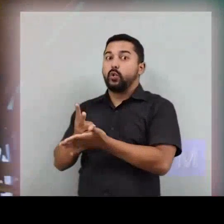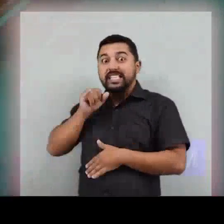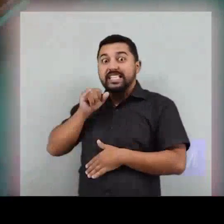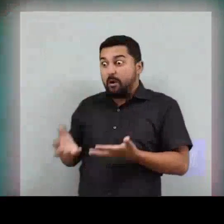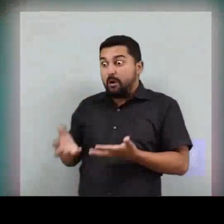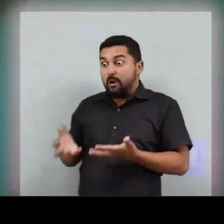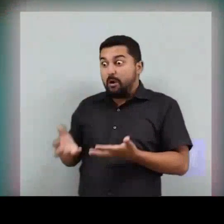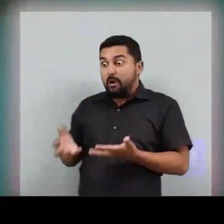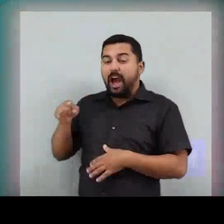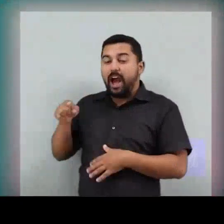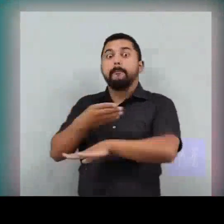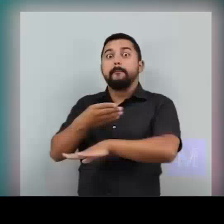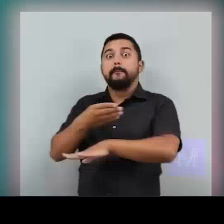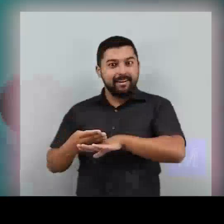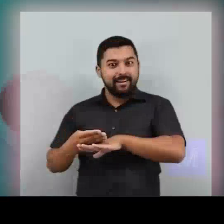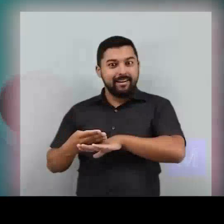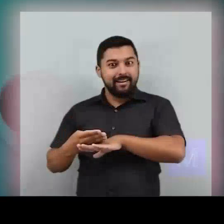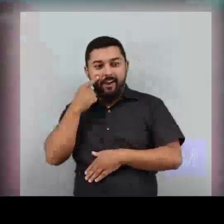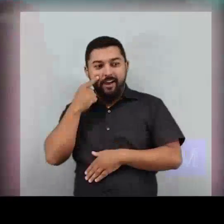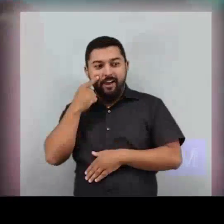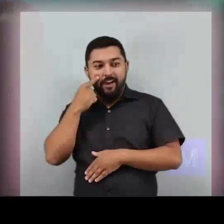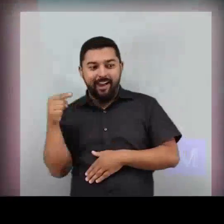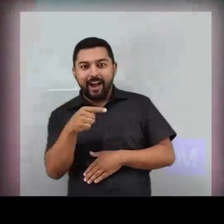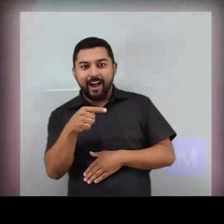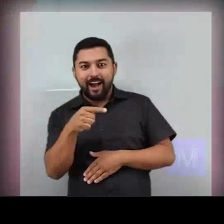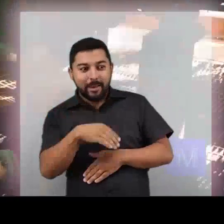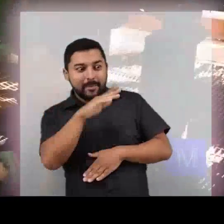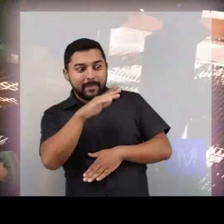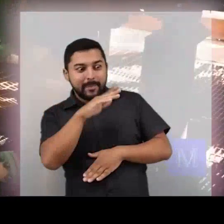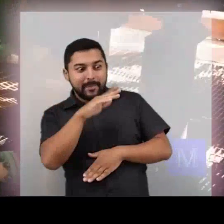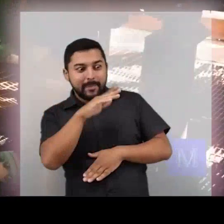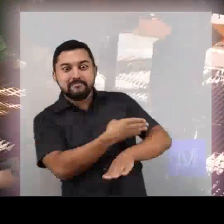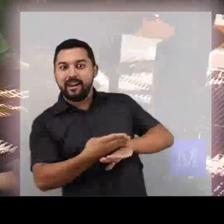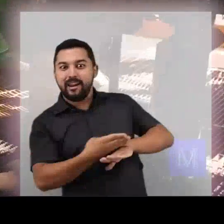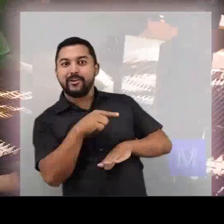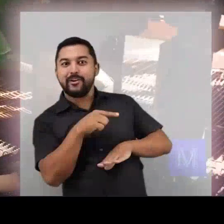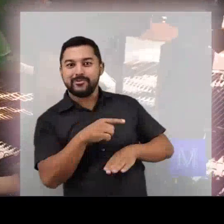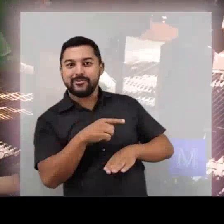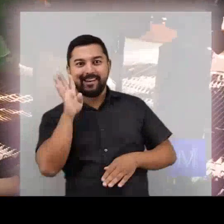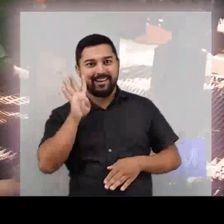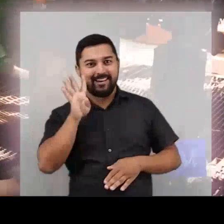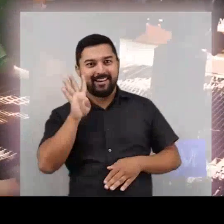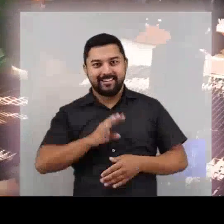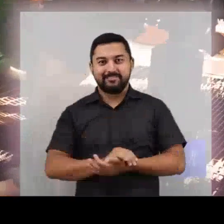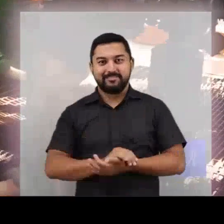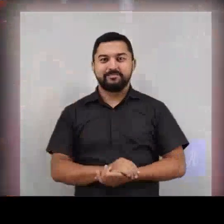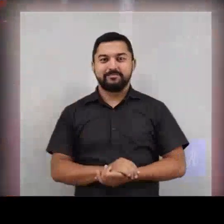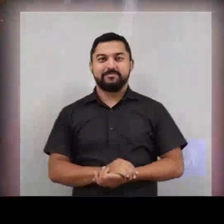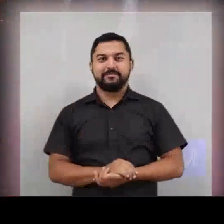ela fica branca. Como aqui a gente está bem na entrada, onde é bem mais quente, dá para ver um pouquinho do branco. Olha que legal.